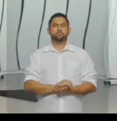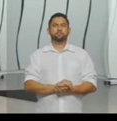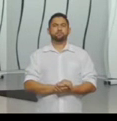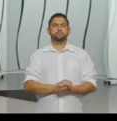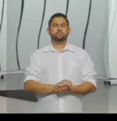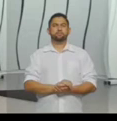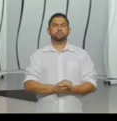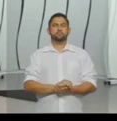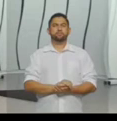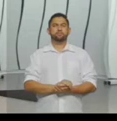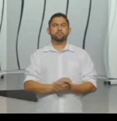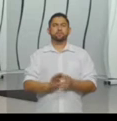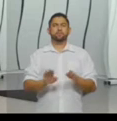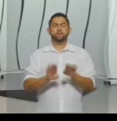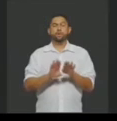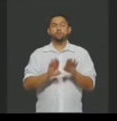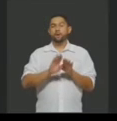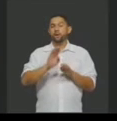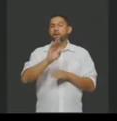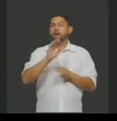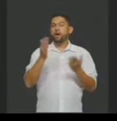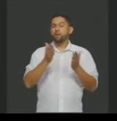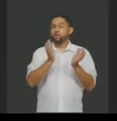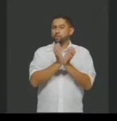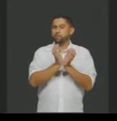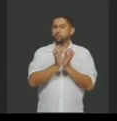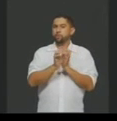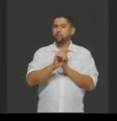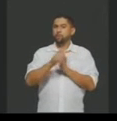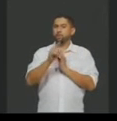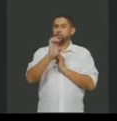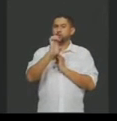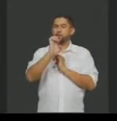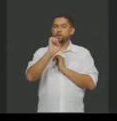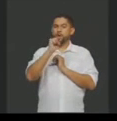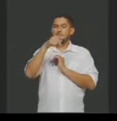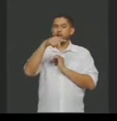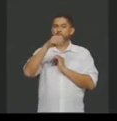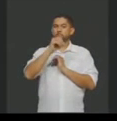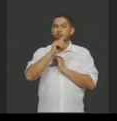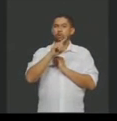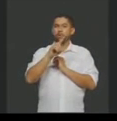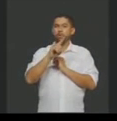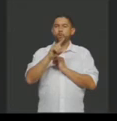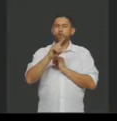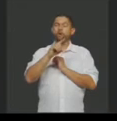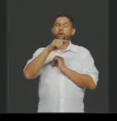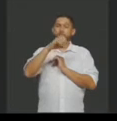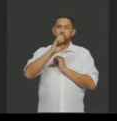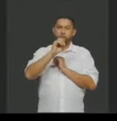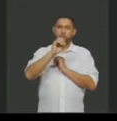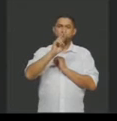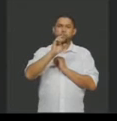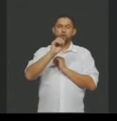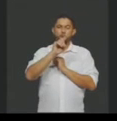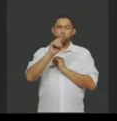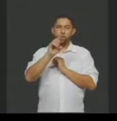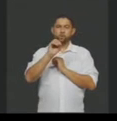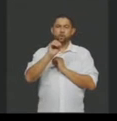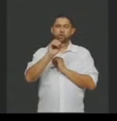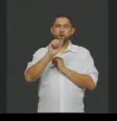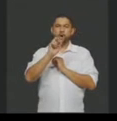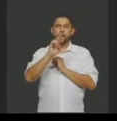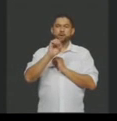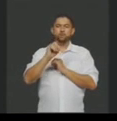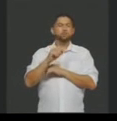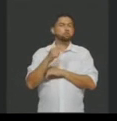E os esporozoários, que são aqueles que formam esporos. Aqui a gente está falando de um tipo de protozoário que não tem